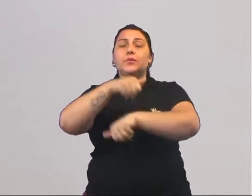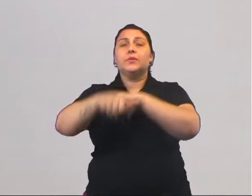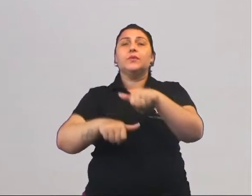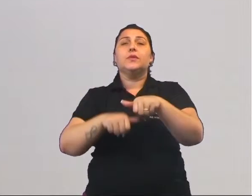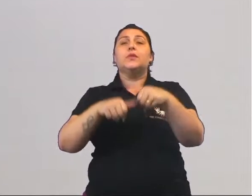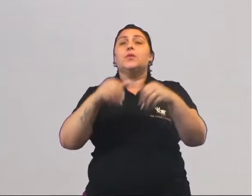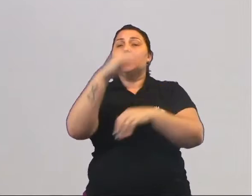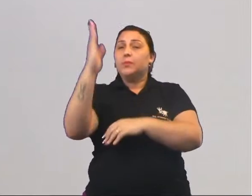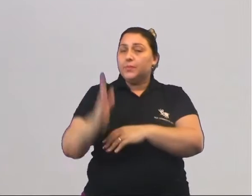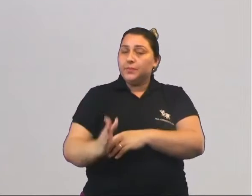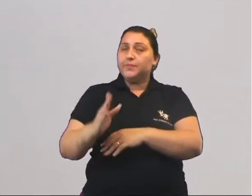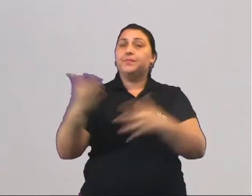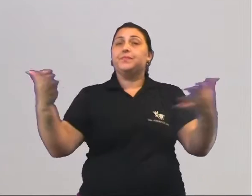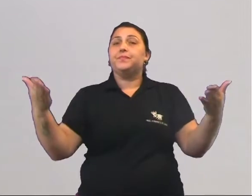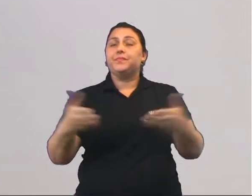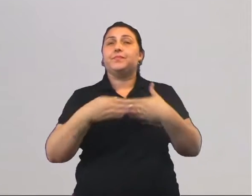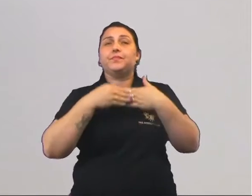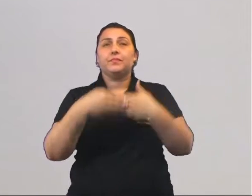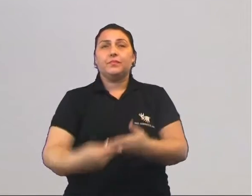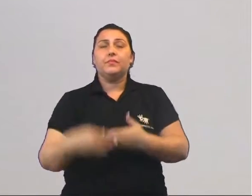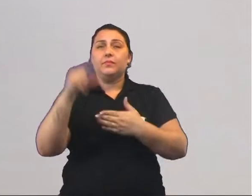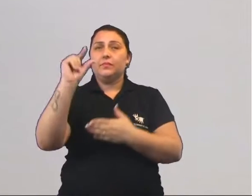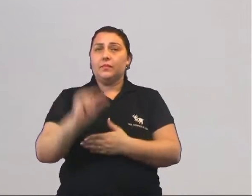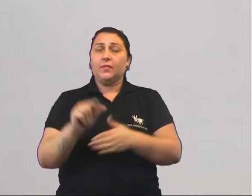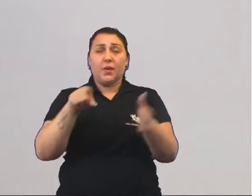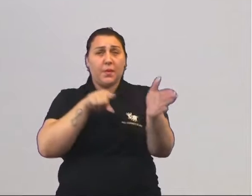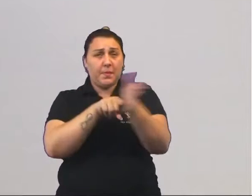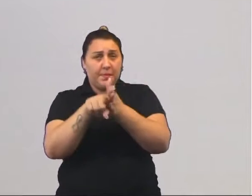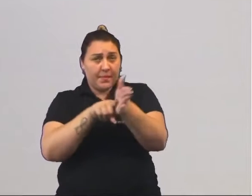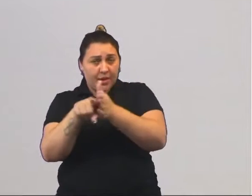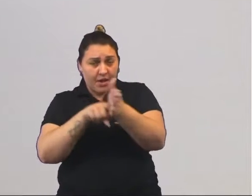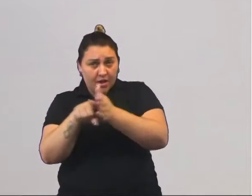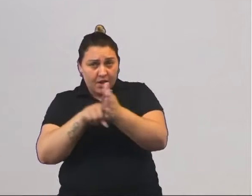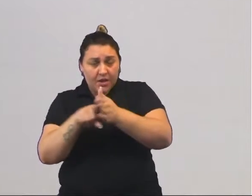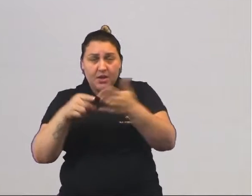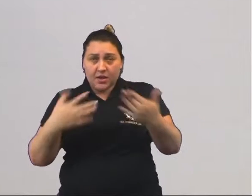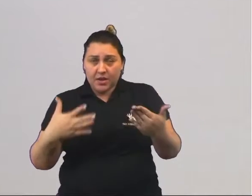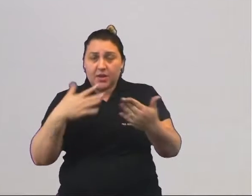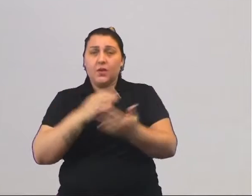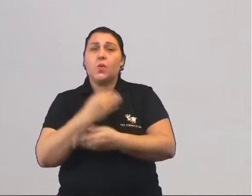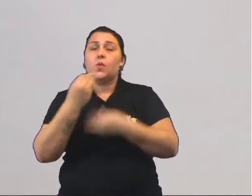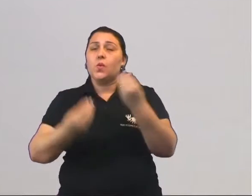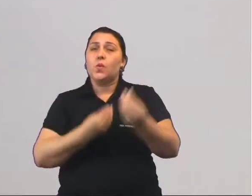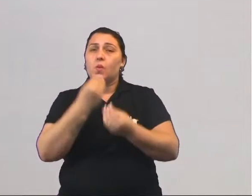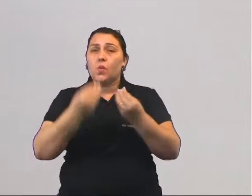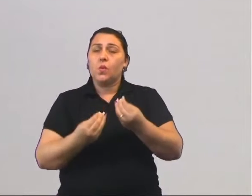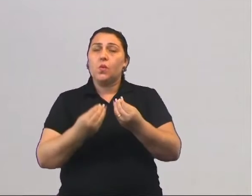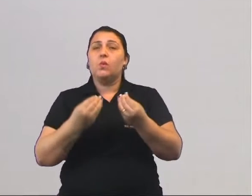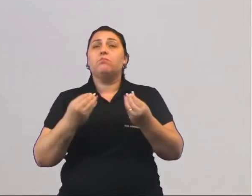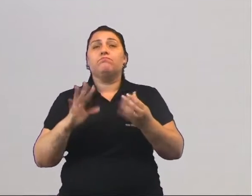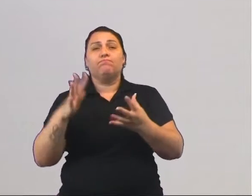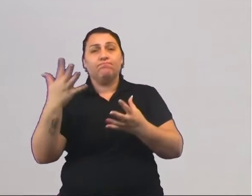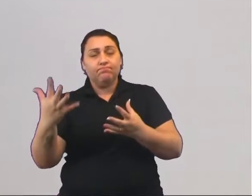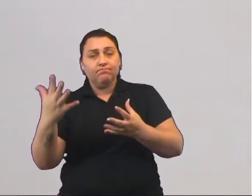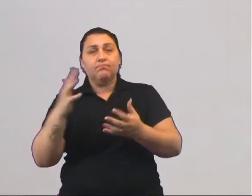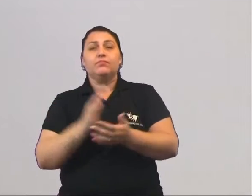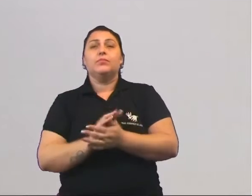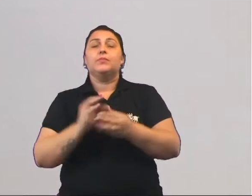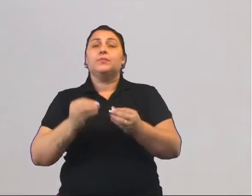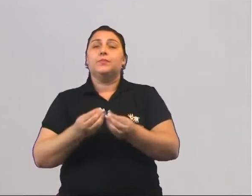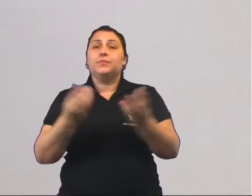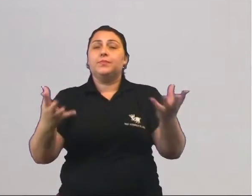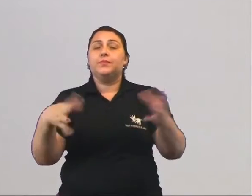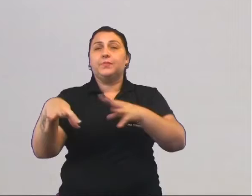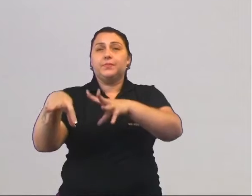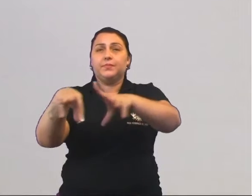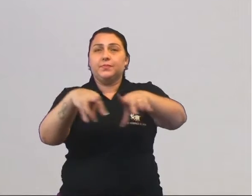concentração de terras no Brasil. E hoje eu trouxe um pouco sobre a pesquisa em relação a isto, né? Como está este andamento dessa questão da distribuição